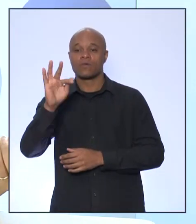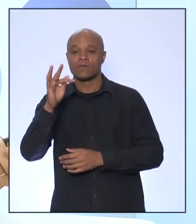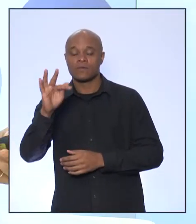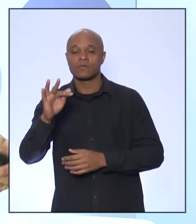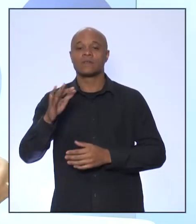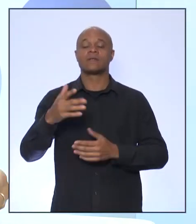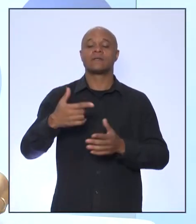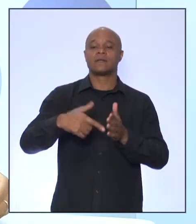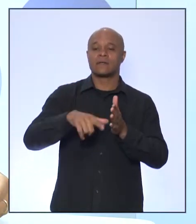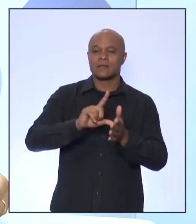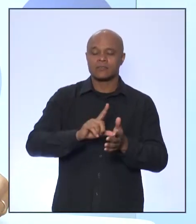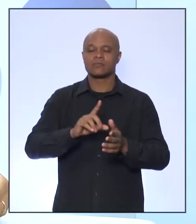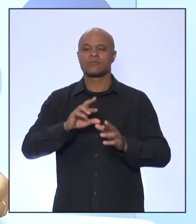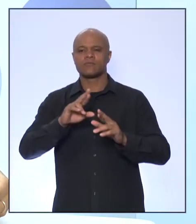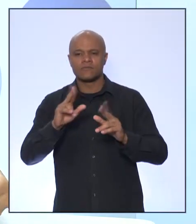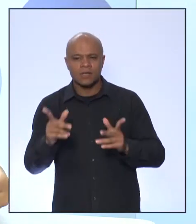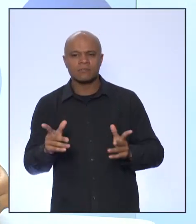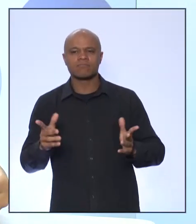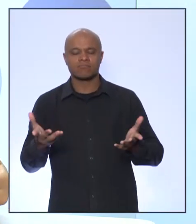antigo regime.